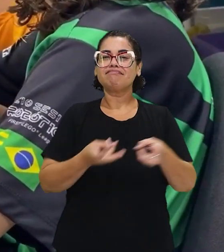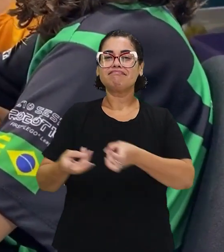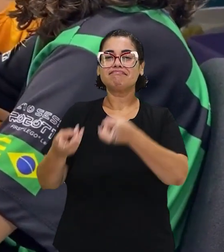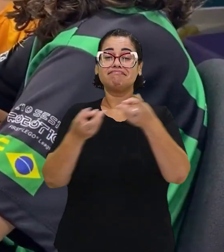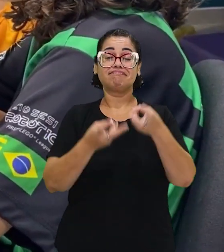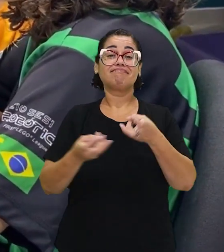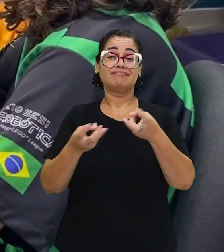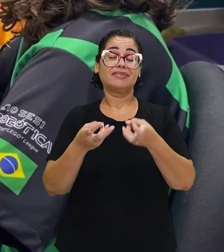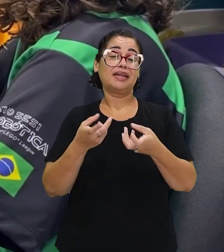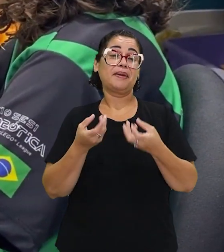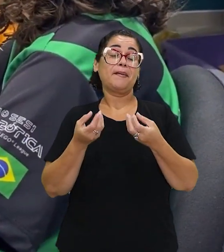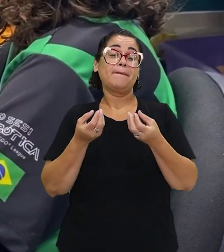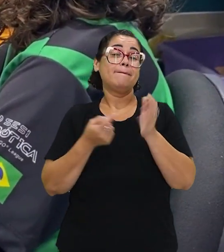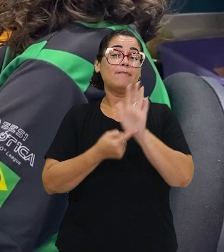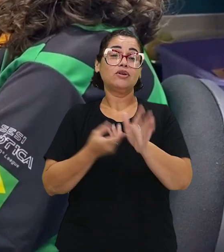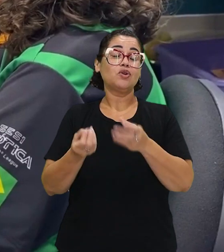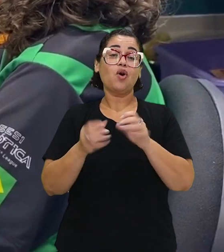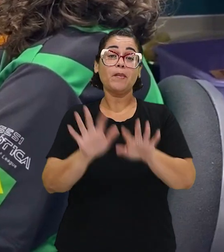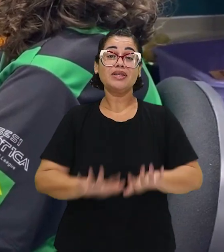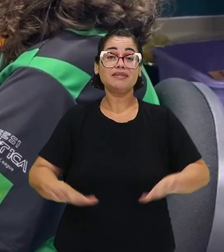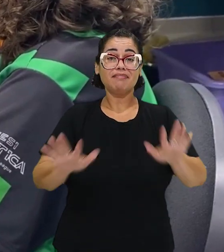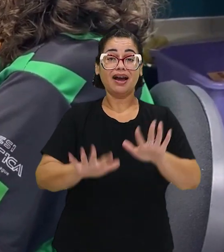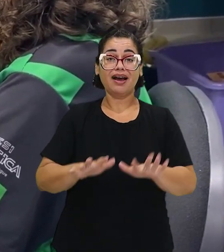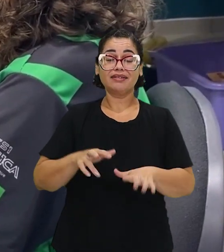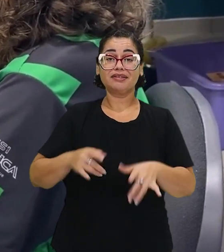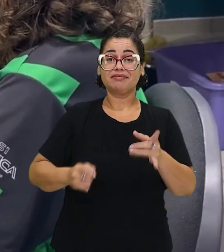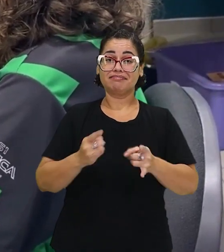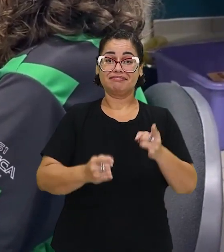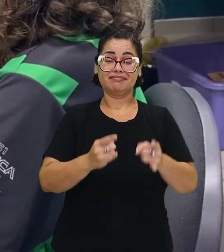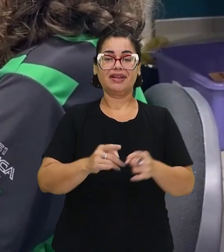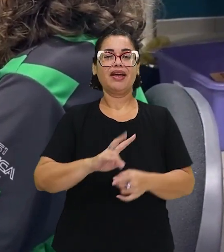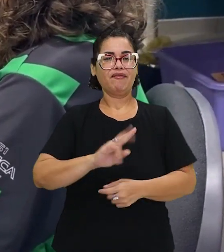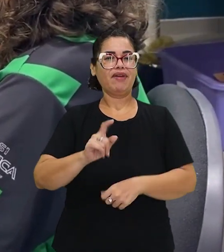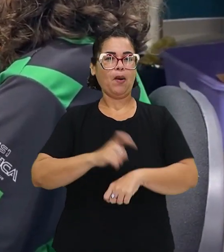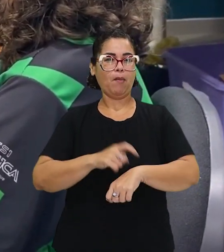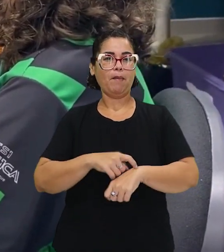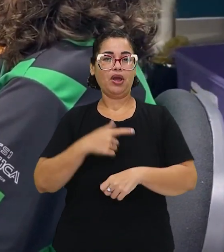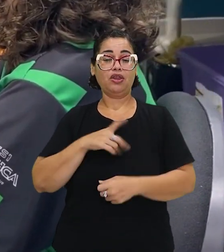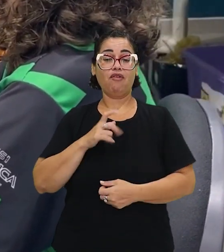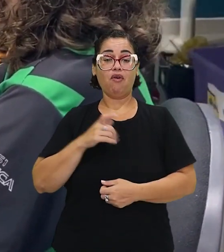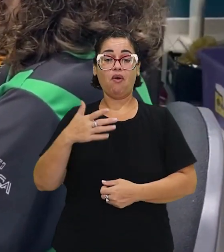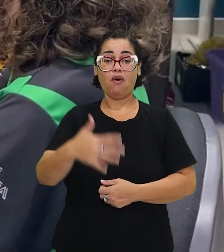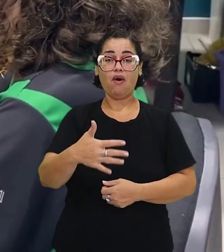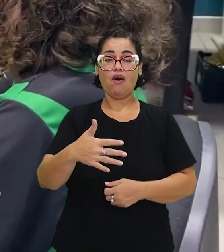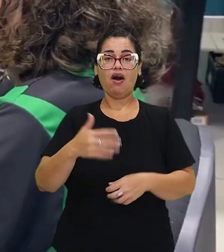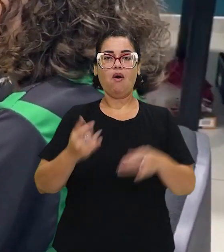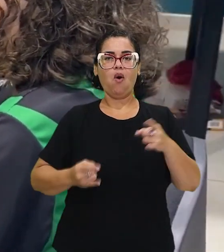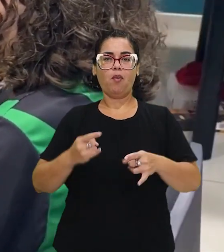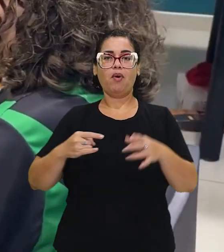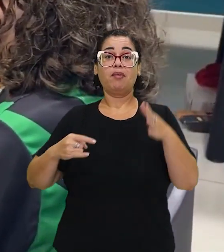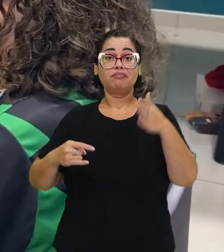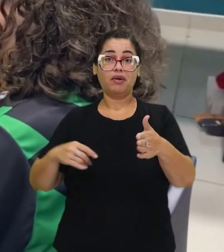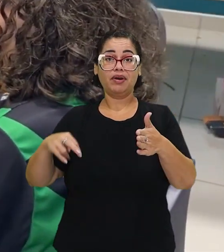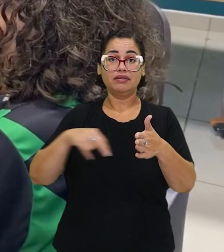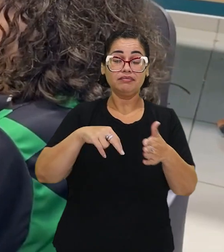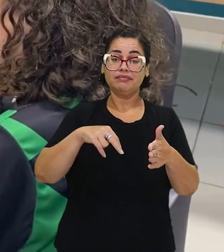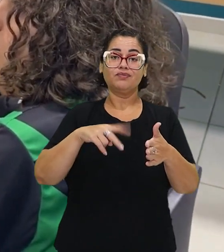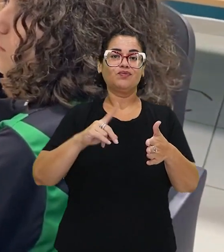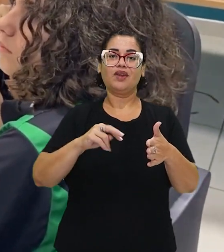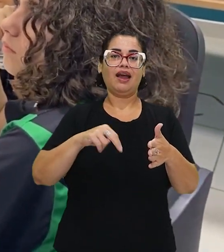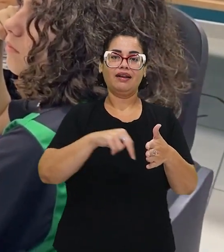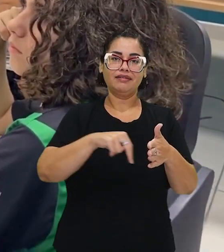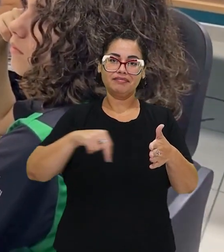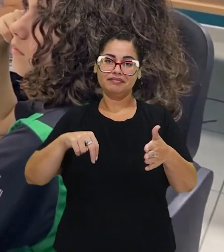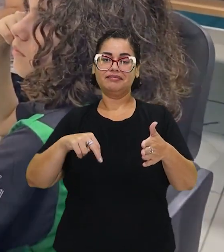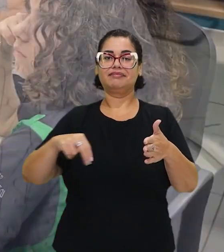uma noção de espaço para ele. Vai chegar um momento, quando eu for demonstrar, que eu vou colocar a mão e o Otto vai dar ré, porque ele sabe que se você dá mais um passo, ele quer dar a